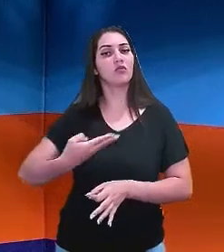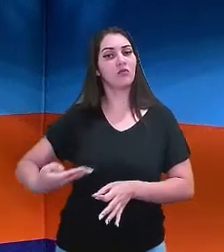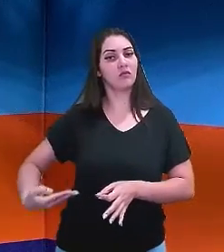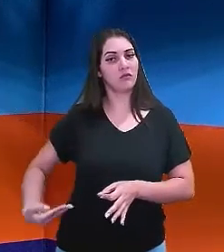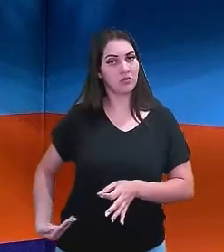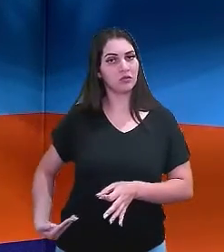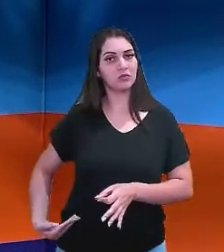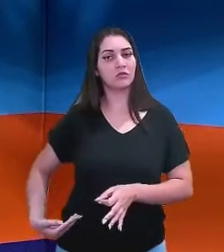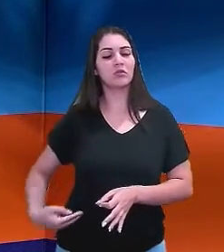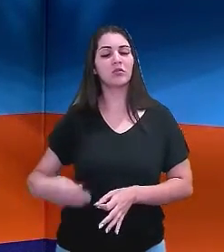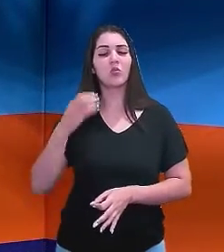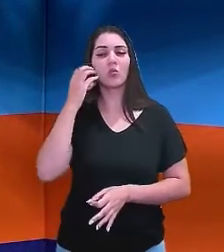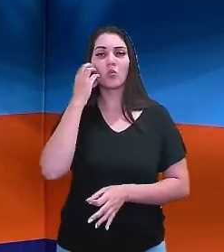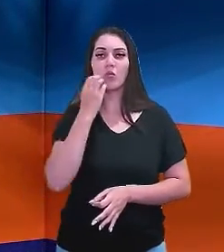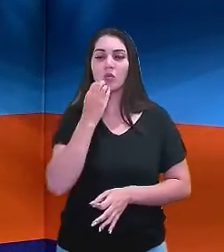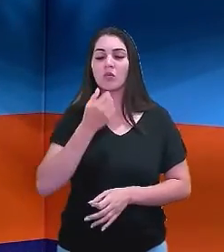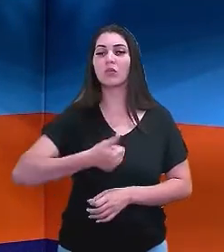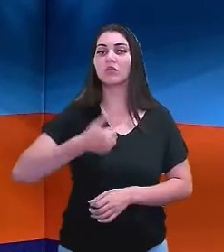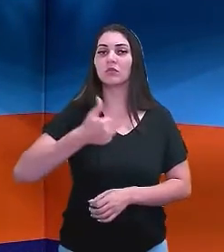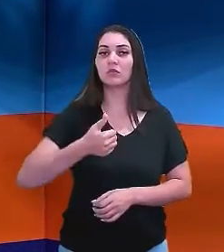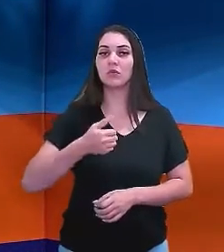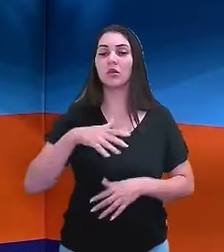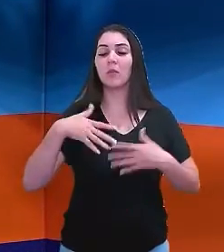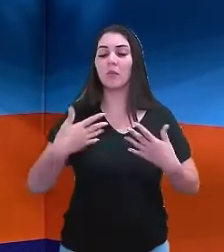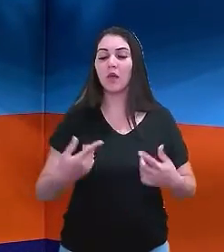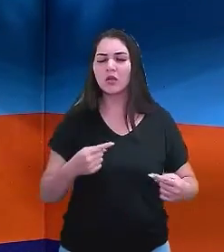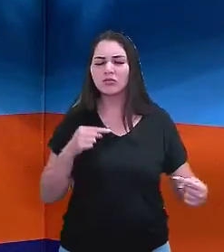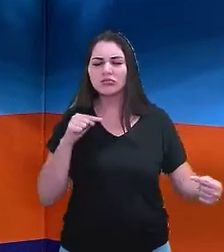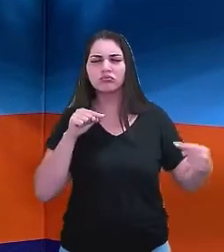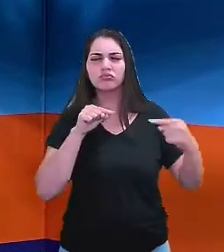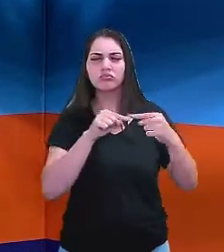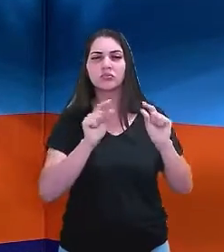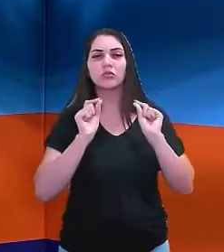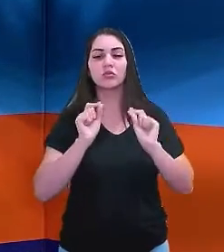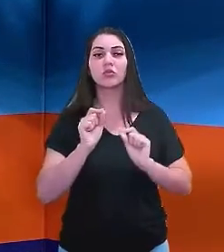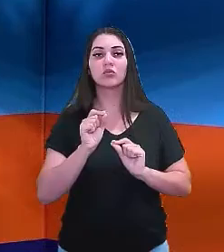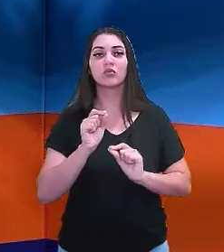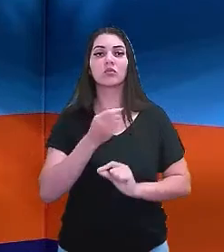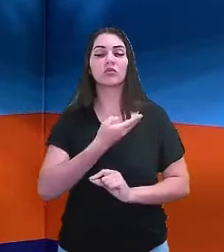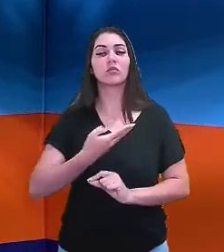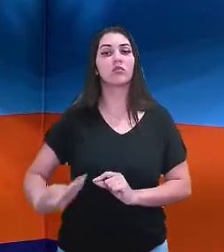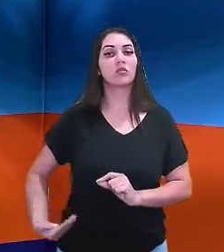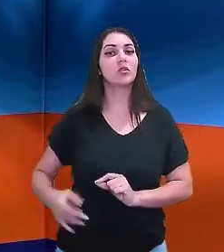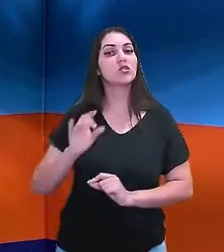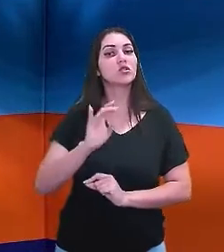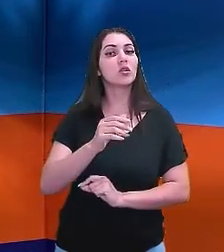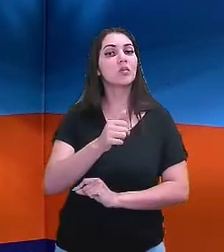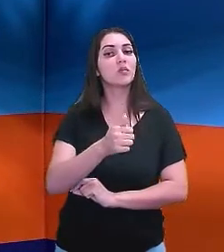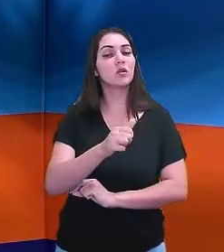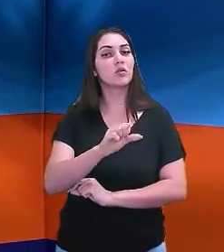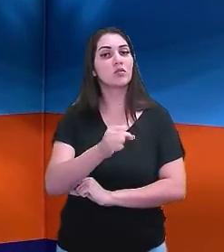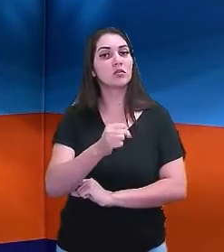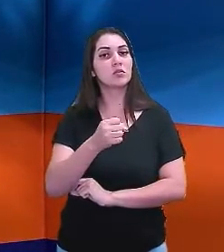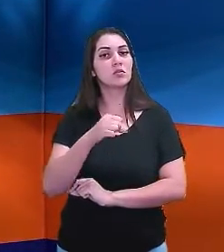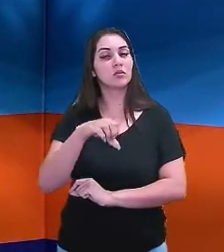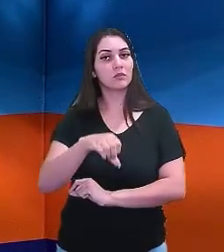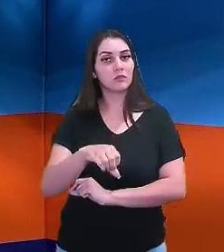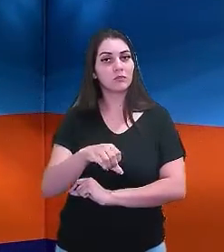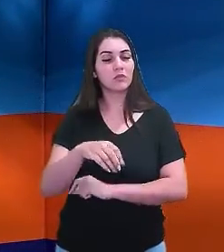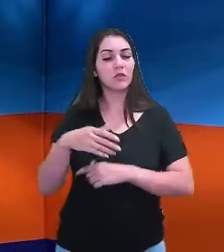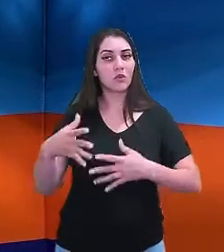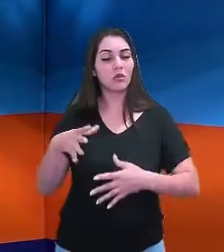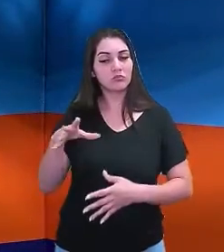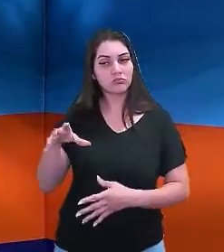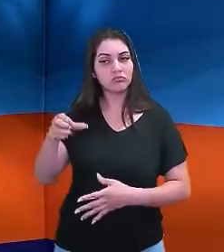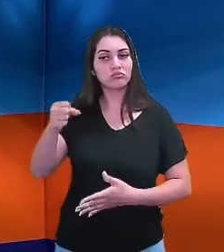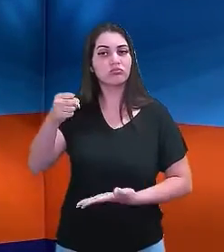Pedro I. Agora, do ponto de vista republicano, só em 1889 com a tomada do